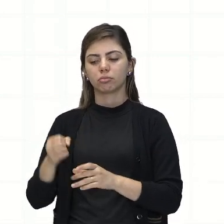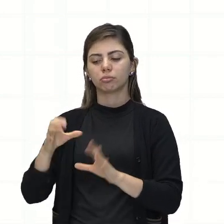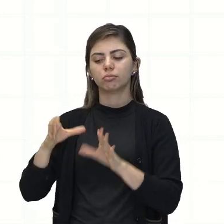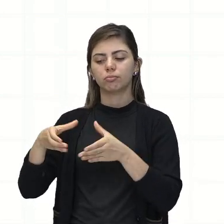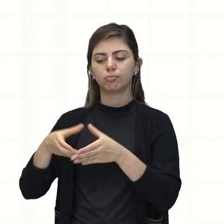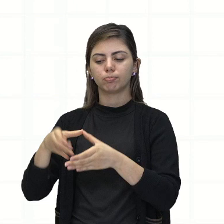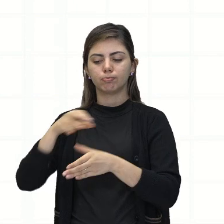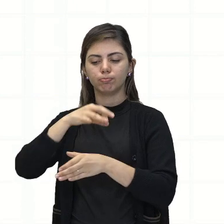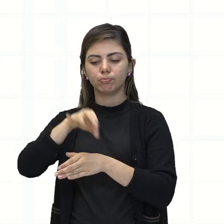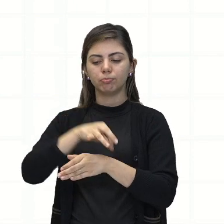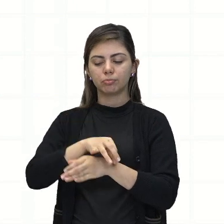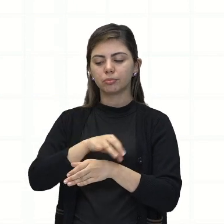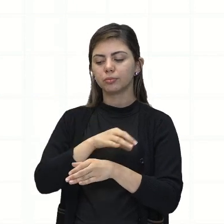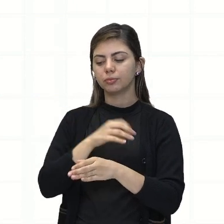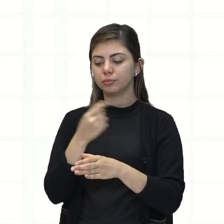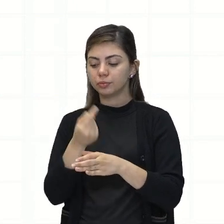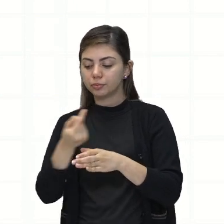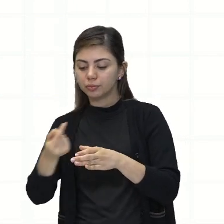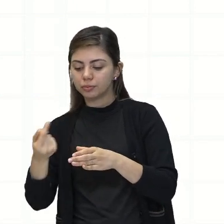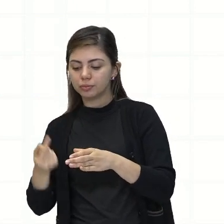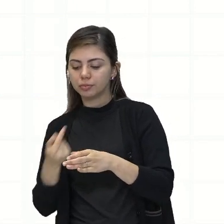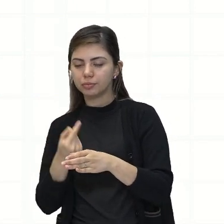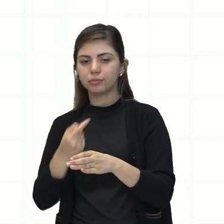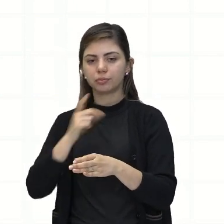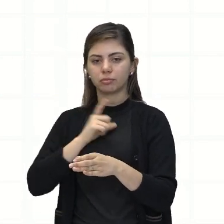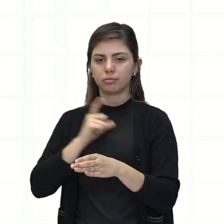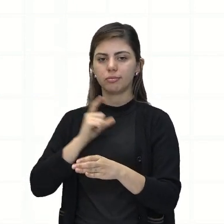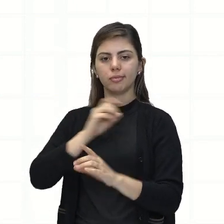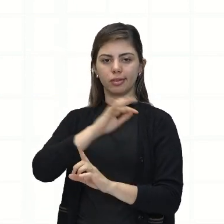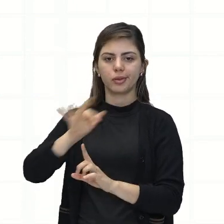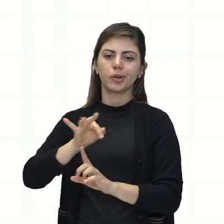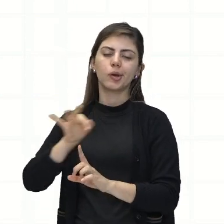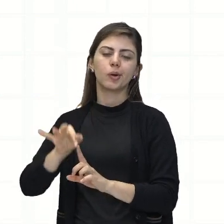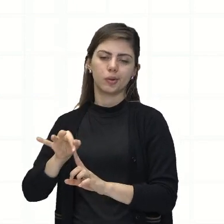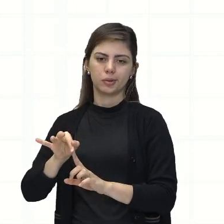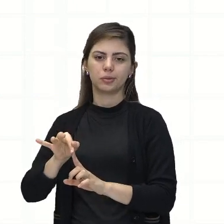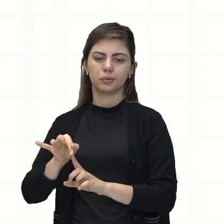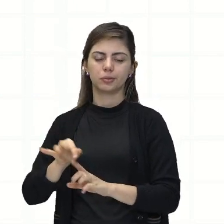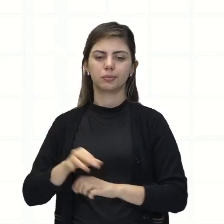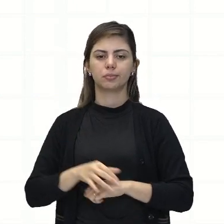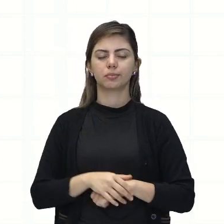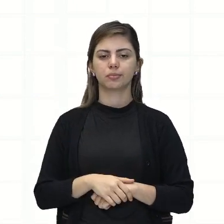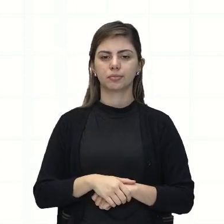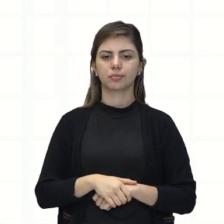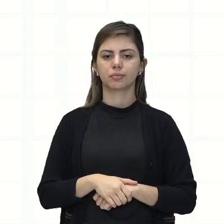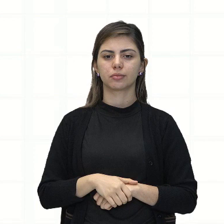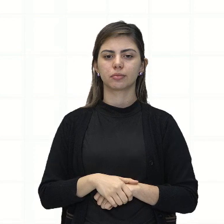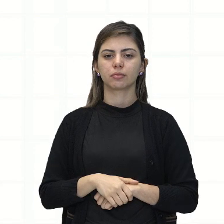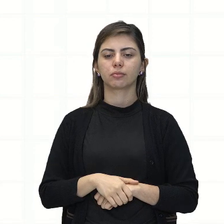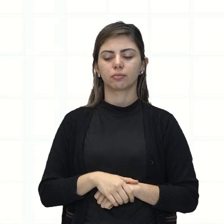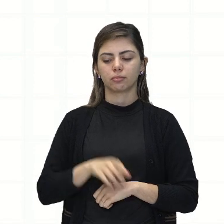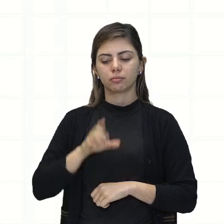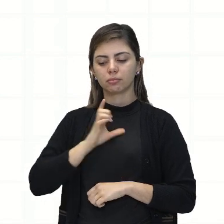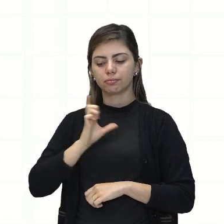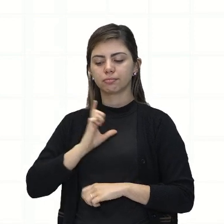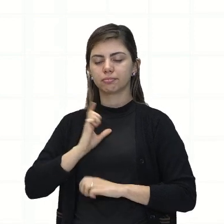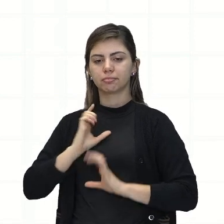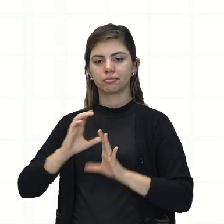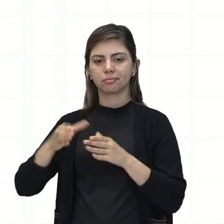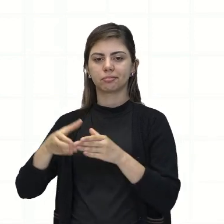organizada, cada uma dessa casta exerce uma função